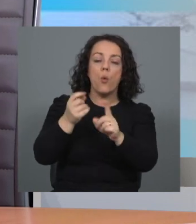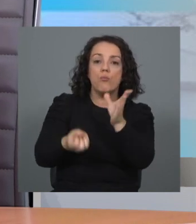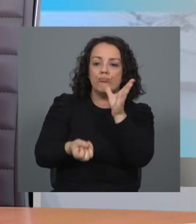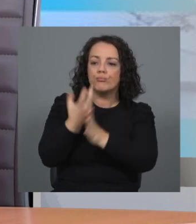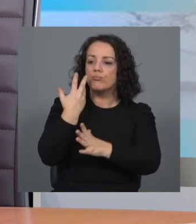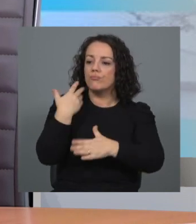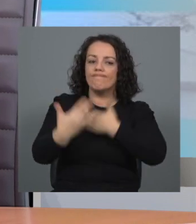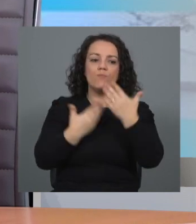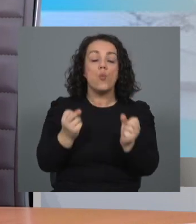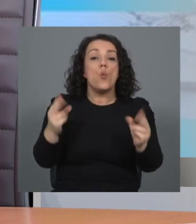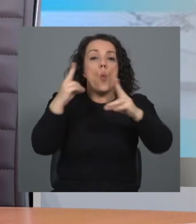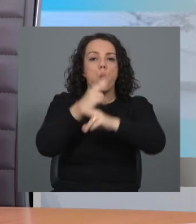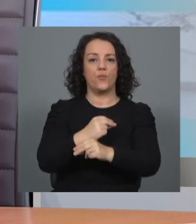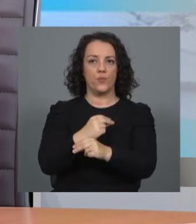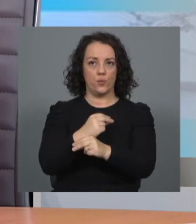tornar